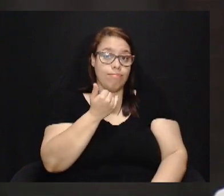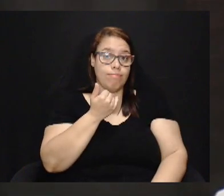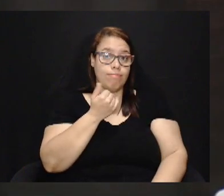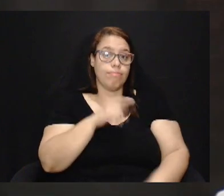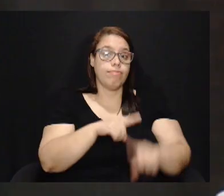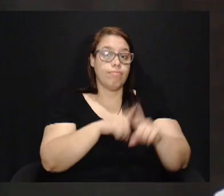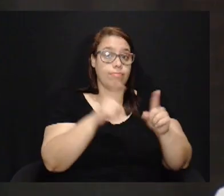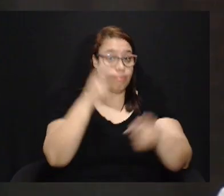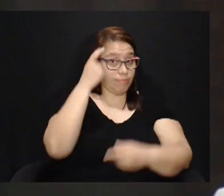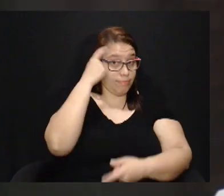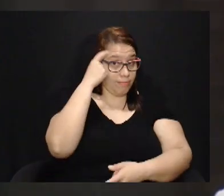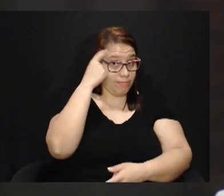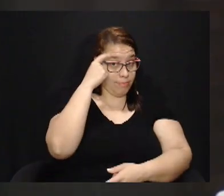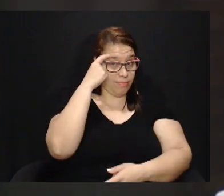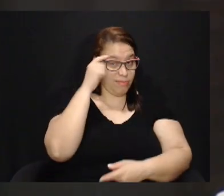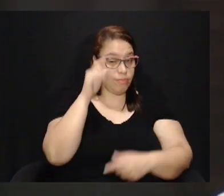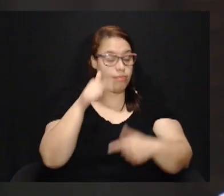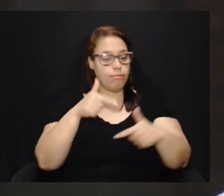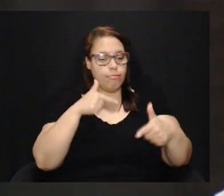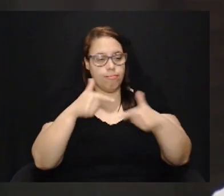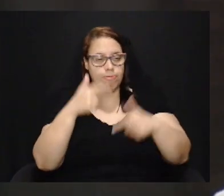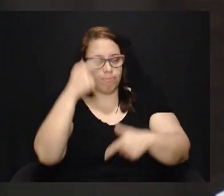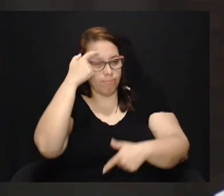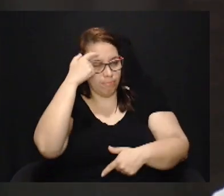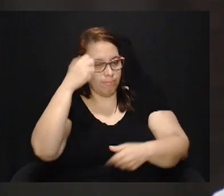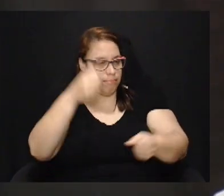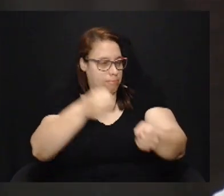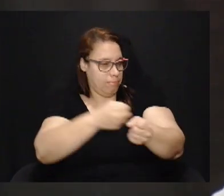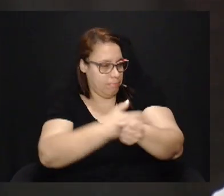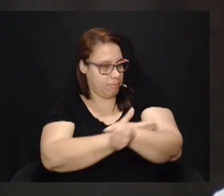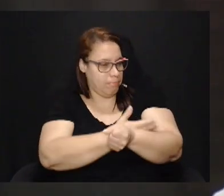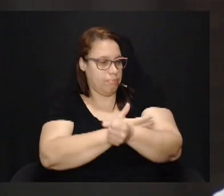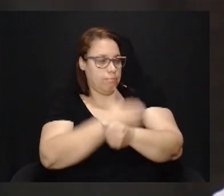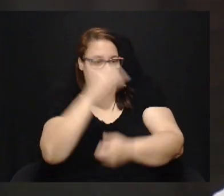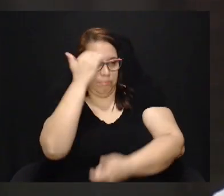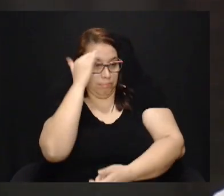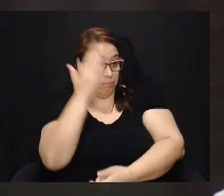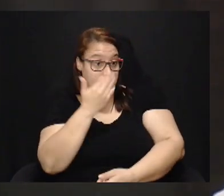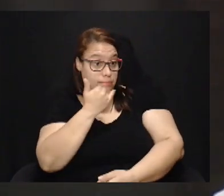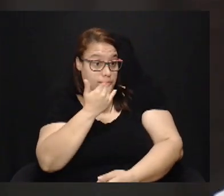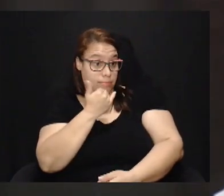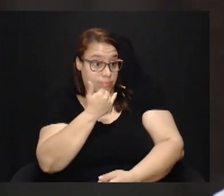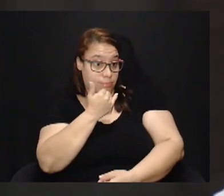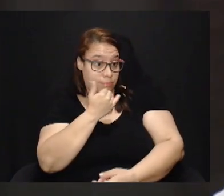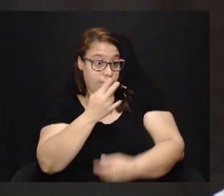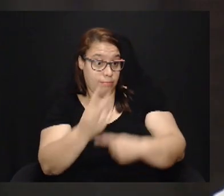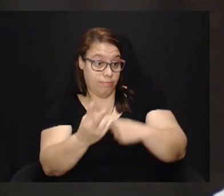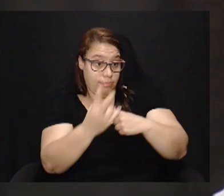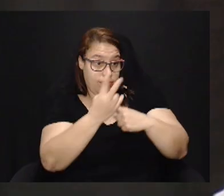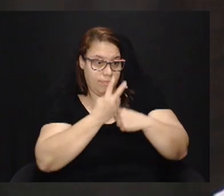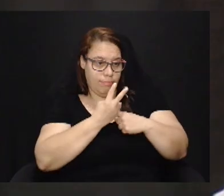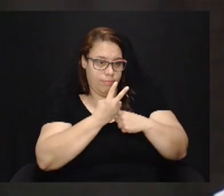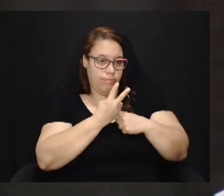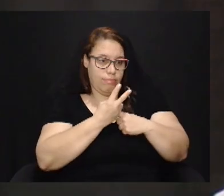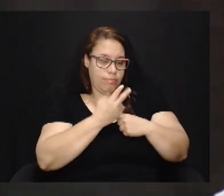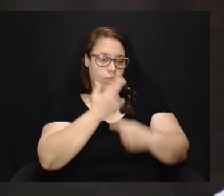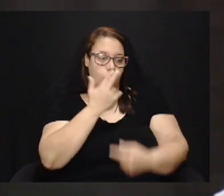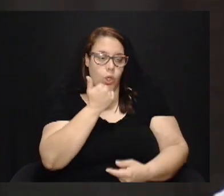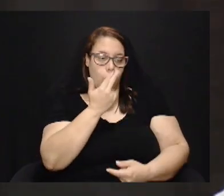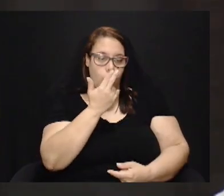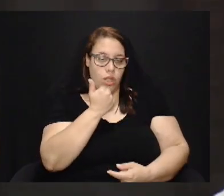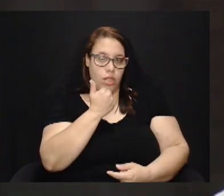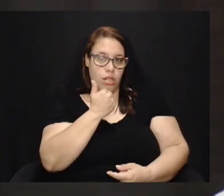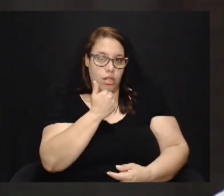você trabalhando a questão emocional, você vai entender que o alimento, ele vem para a sua vida para te nutrir, né? E não